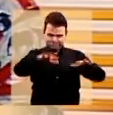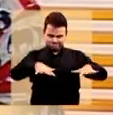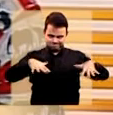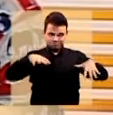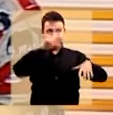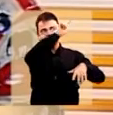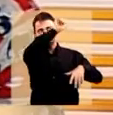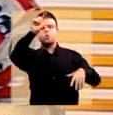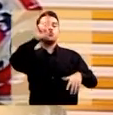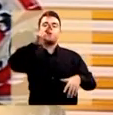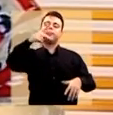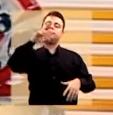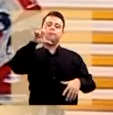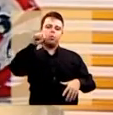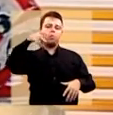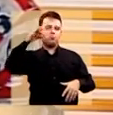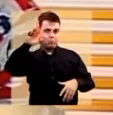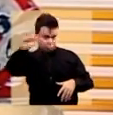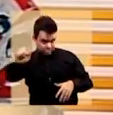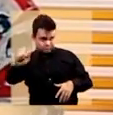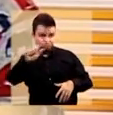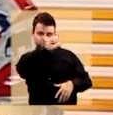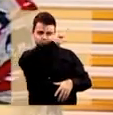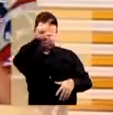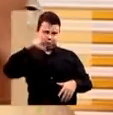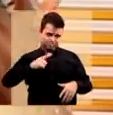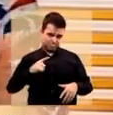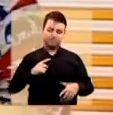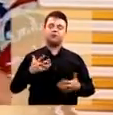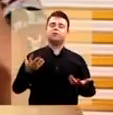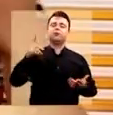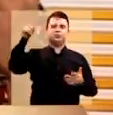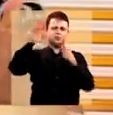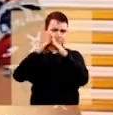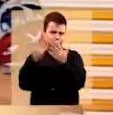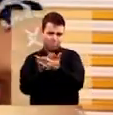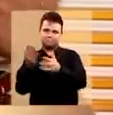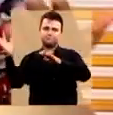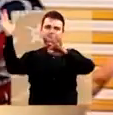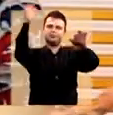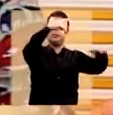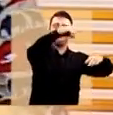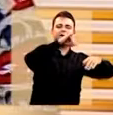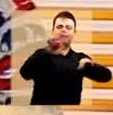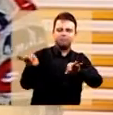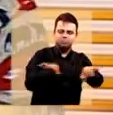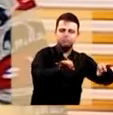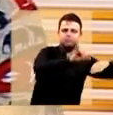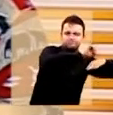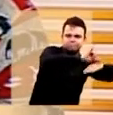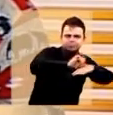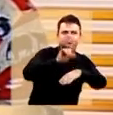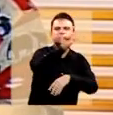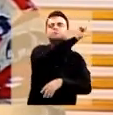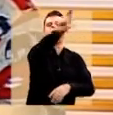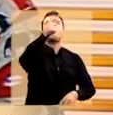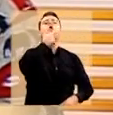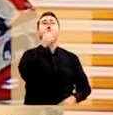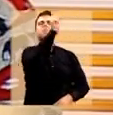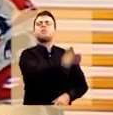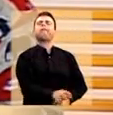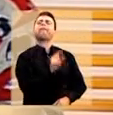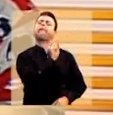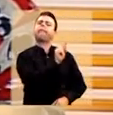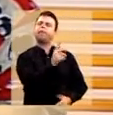Moura. Ele tem esse nome. Na rede municipal de ensino, as crianças que vão lá fazer as mostras culturais, né? Porque é um palco principal da cidade. Exatamente. As crianças sabem quem é Paulo